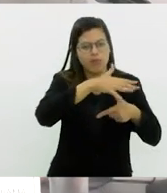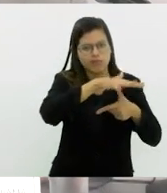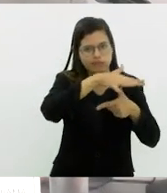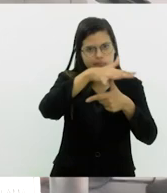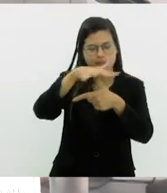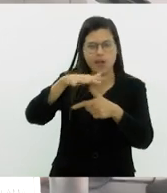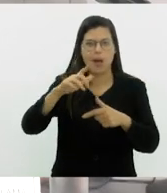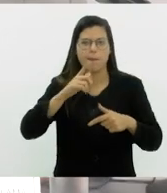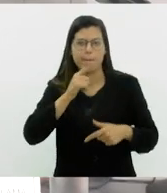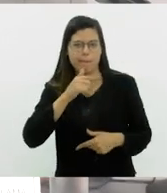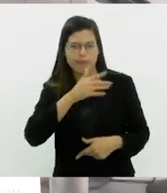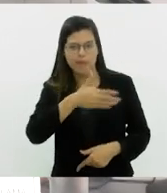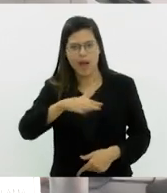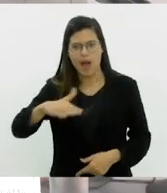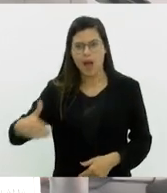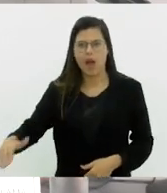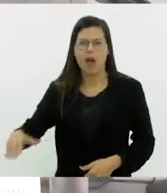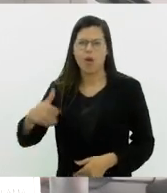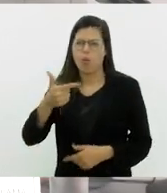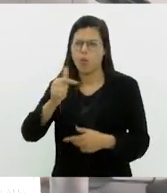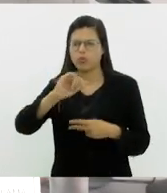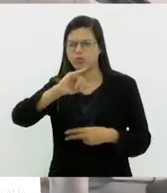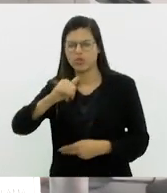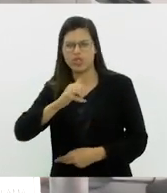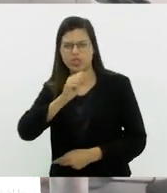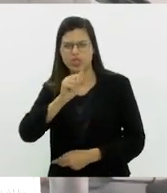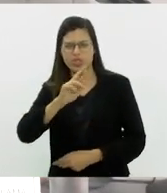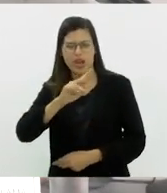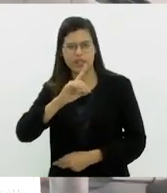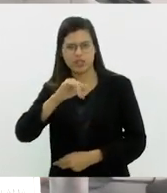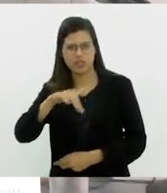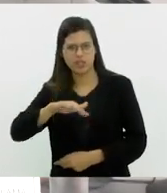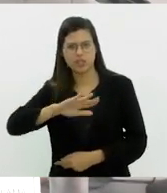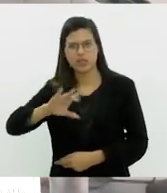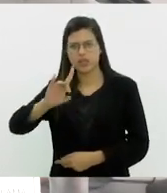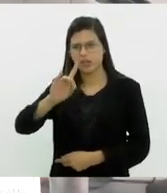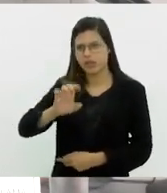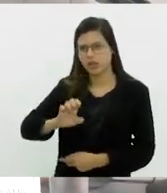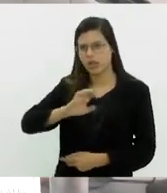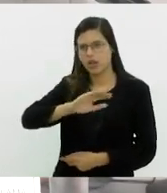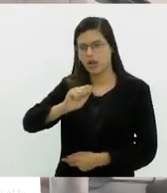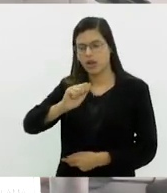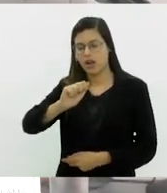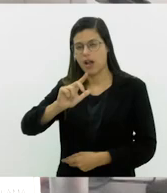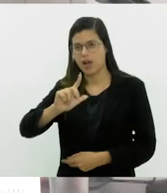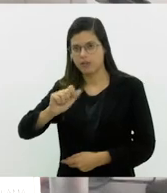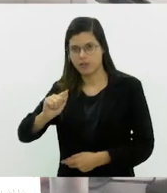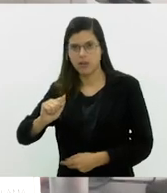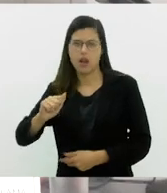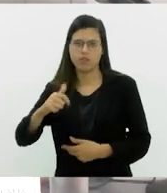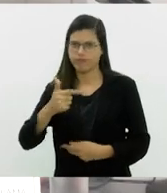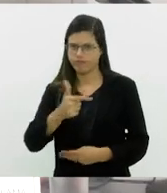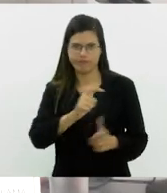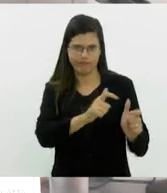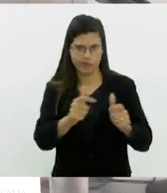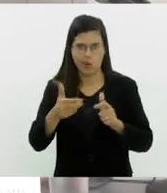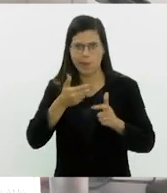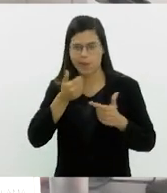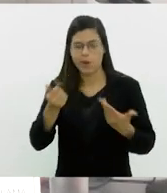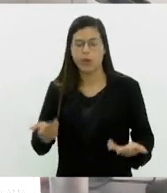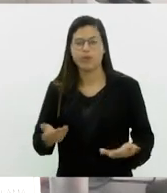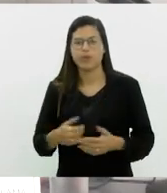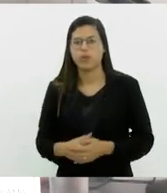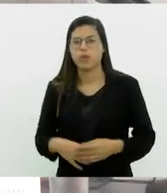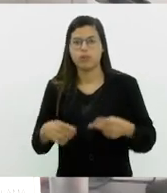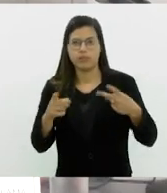Alá e por outros pontos que tinham menos incidência em cima do teto das pessoas. Segundo